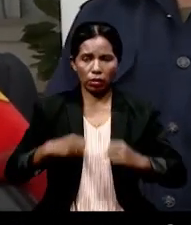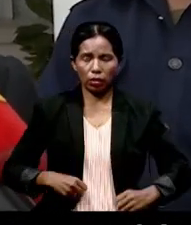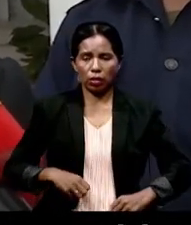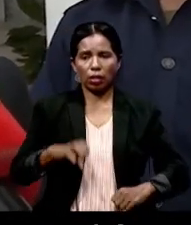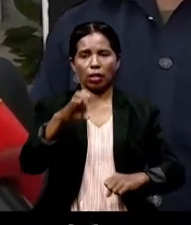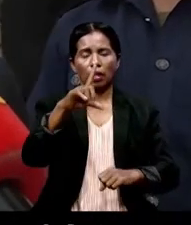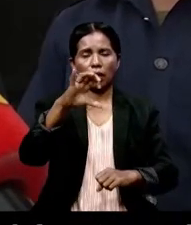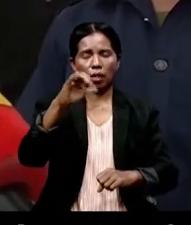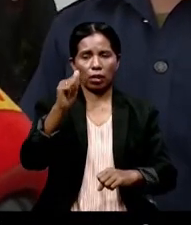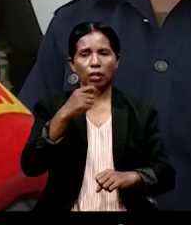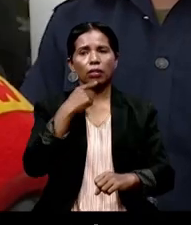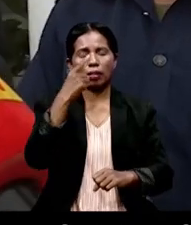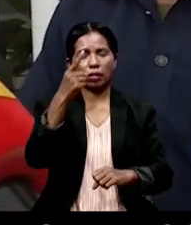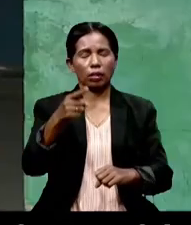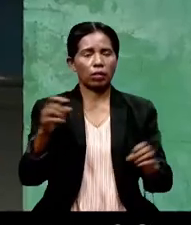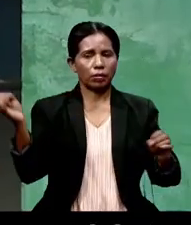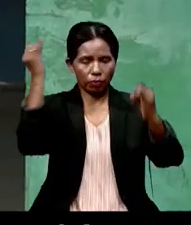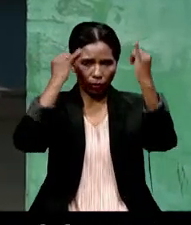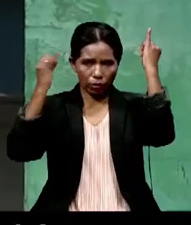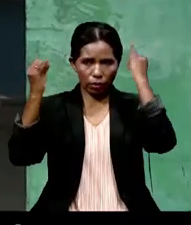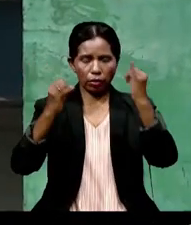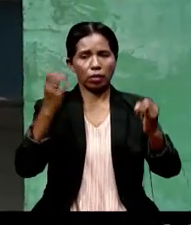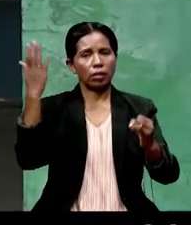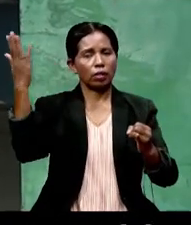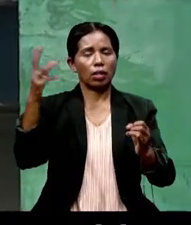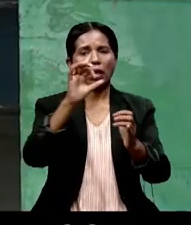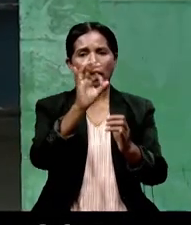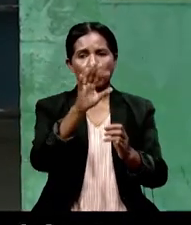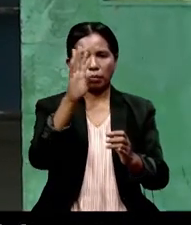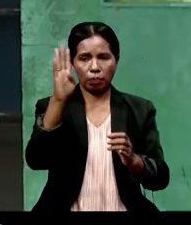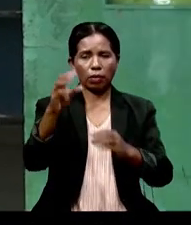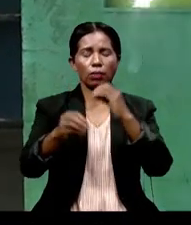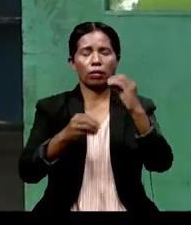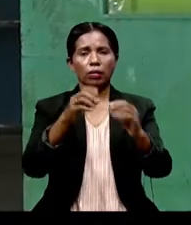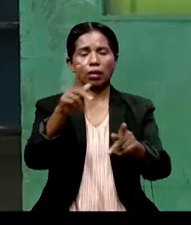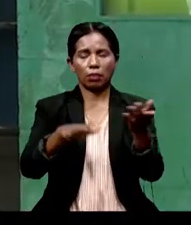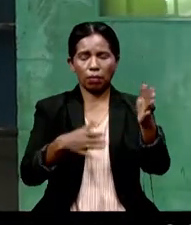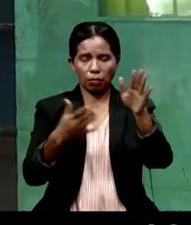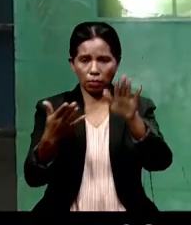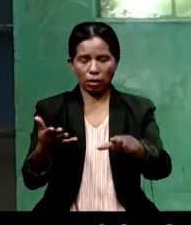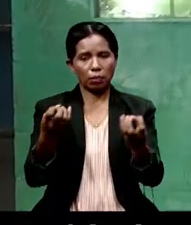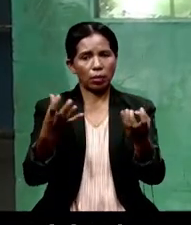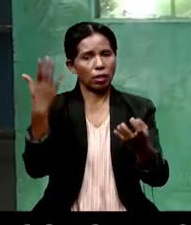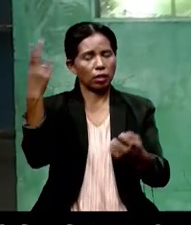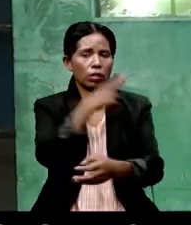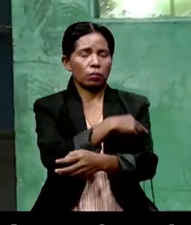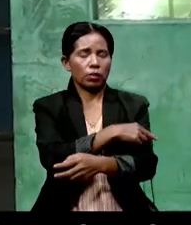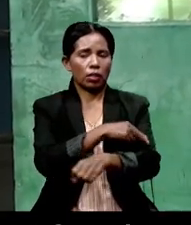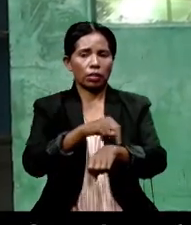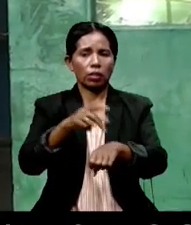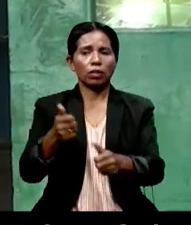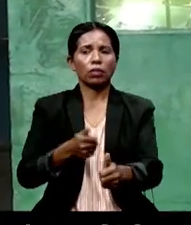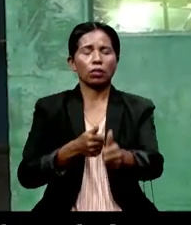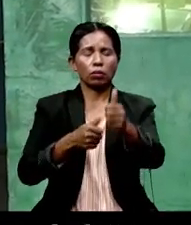Reis Amaral nebe rezeita informação nebe espalha e a mídia social conaba ema mate barak e Hospital Nacional tuir